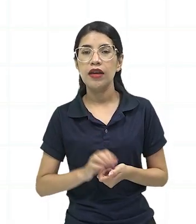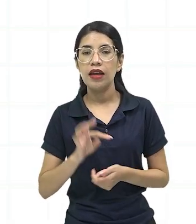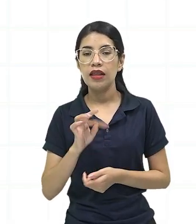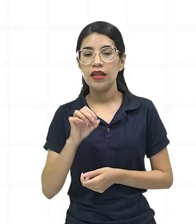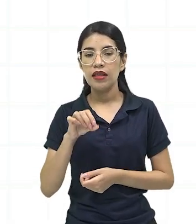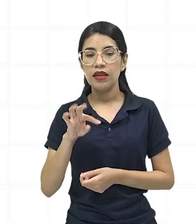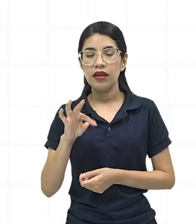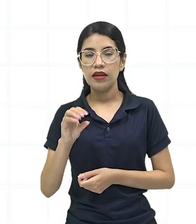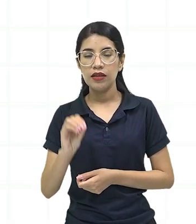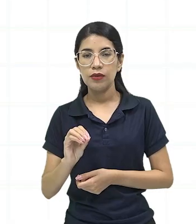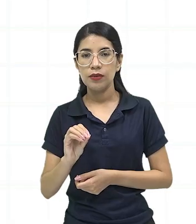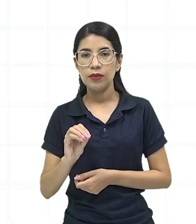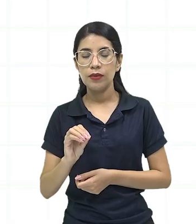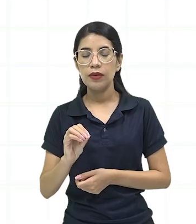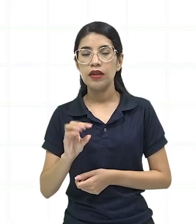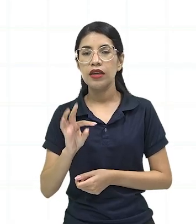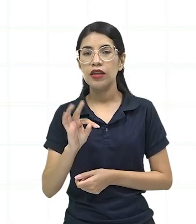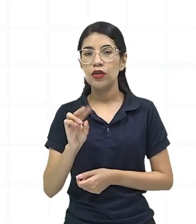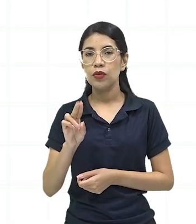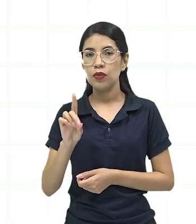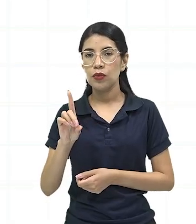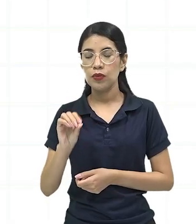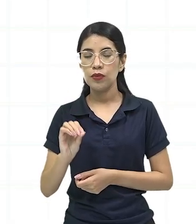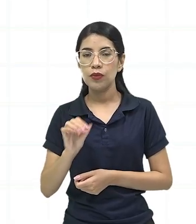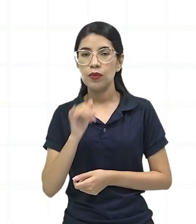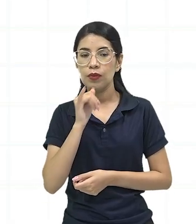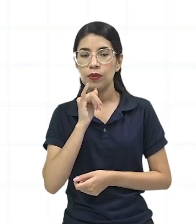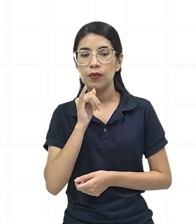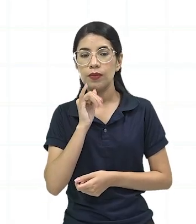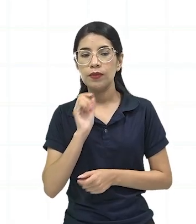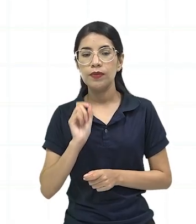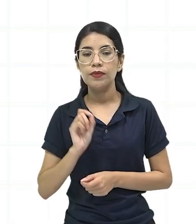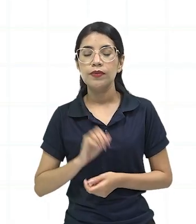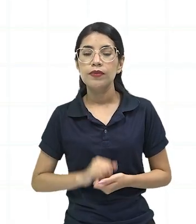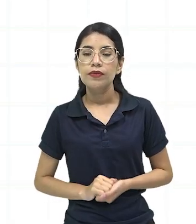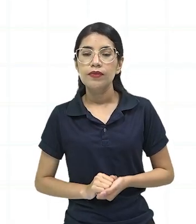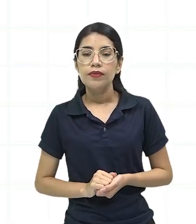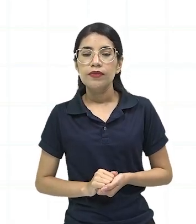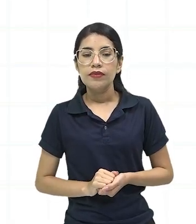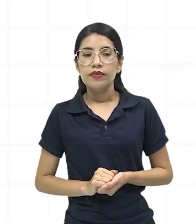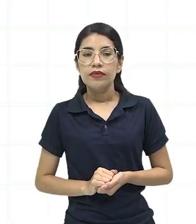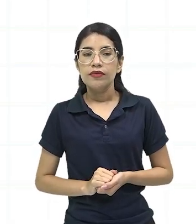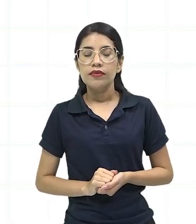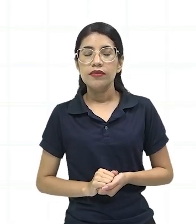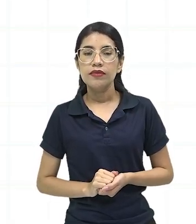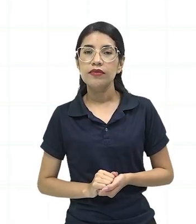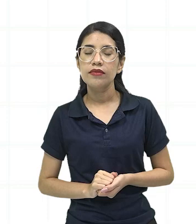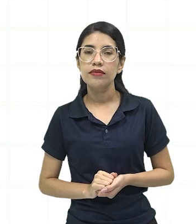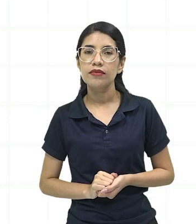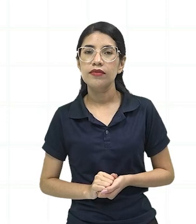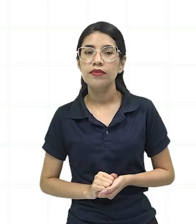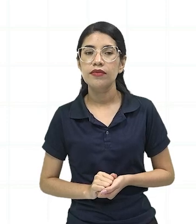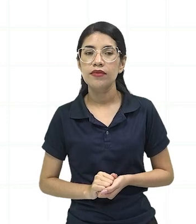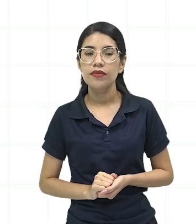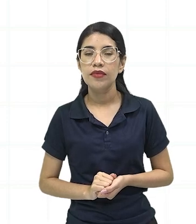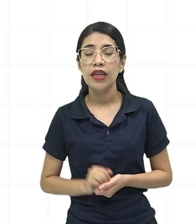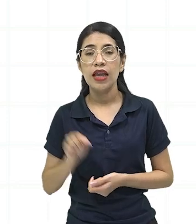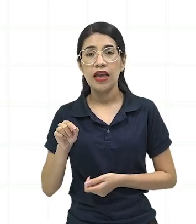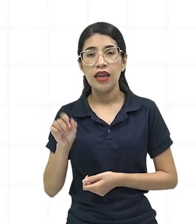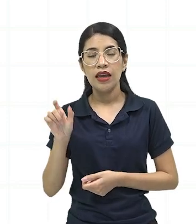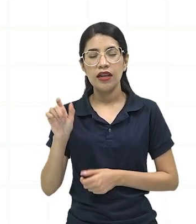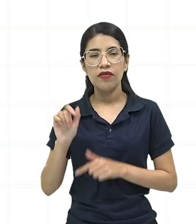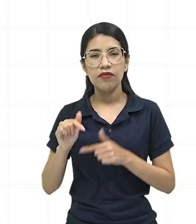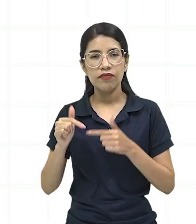tanto e tudo. Vamos lá nos nossos exemplos para verificarem na prática. Olha só. Ele fez